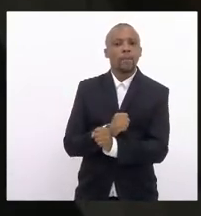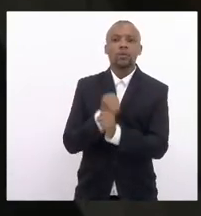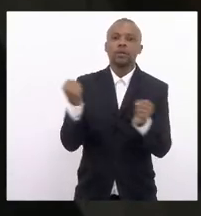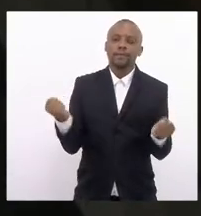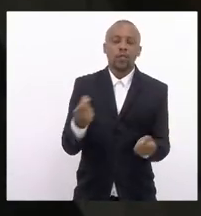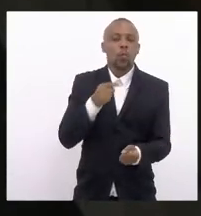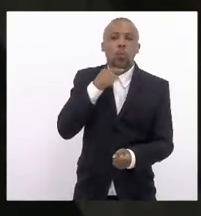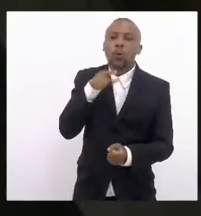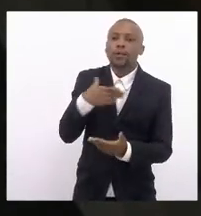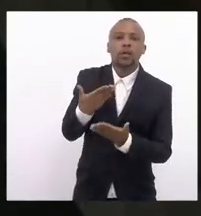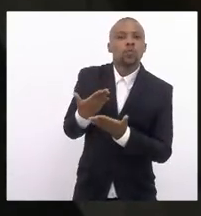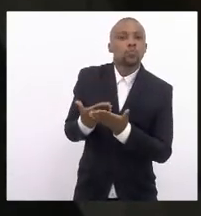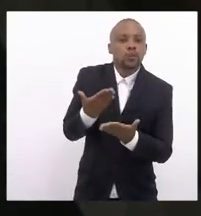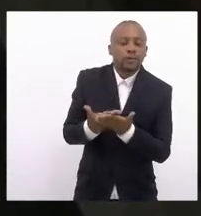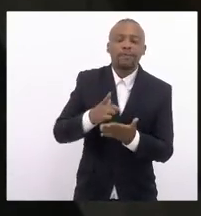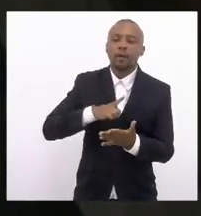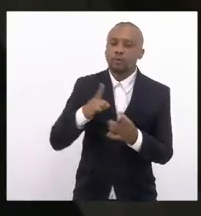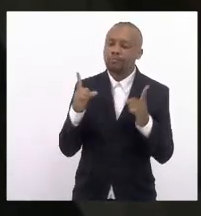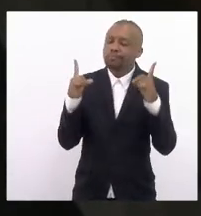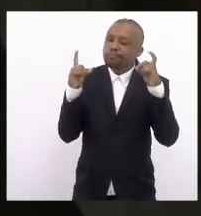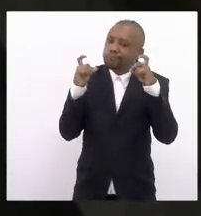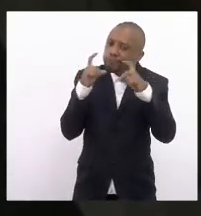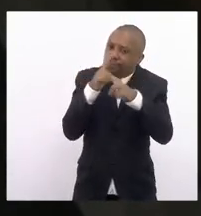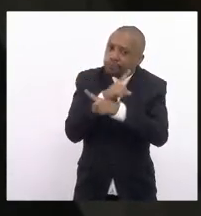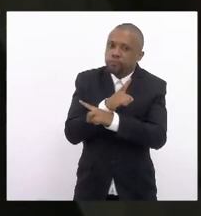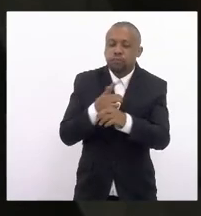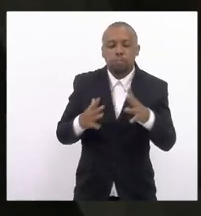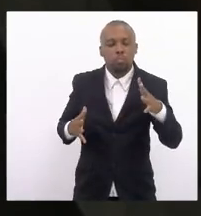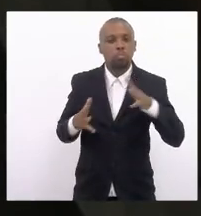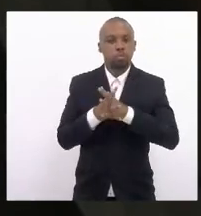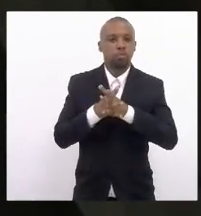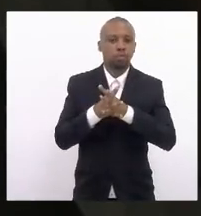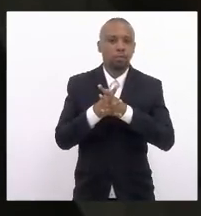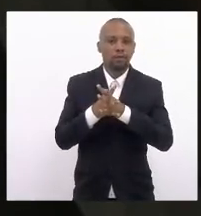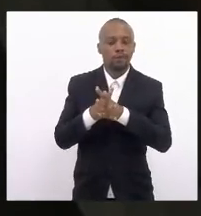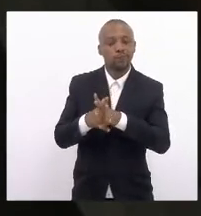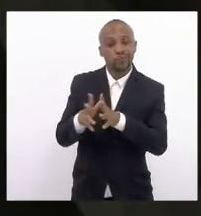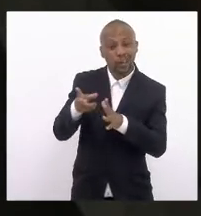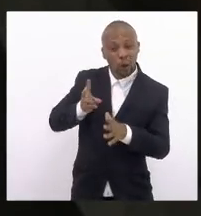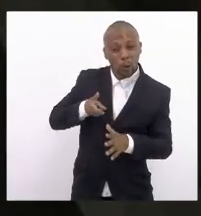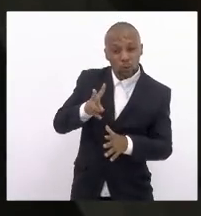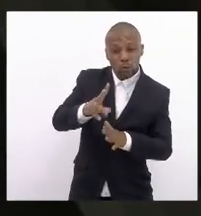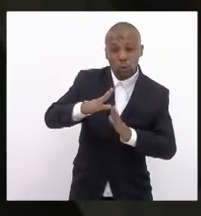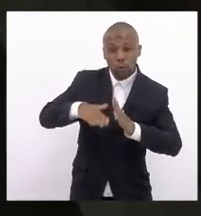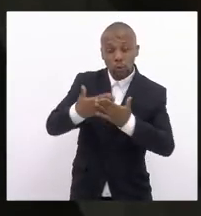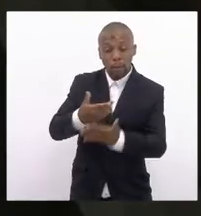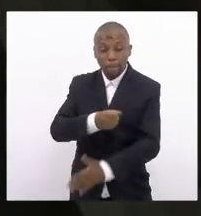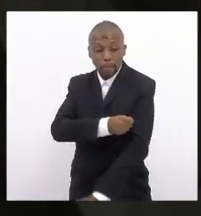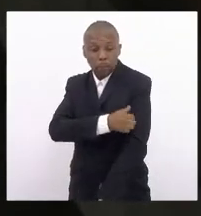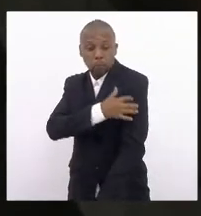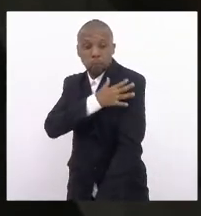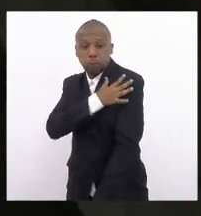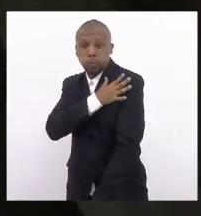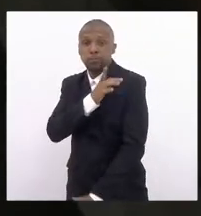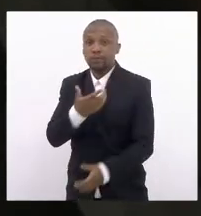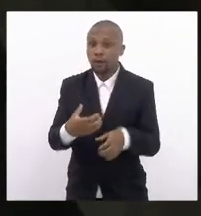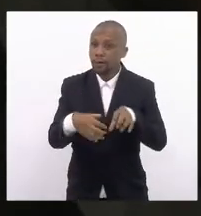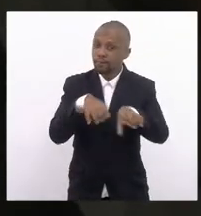impossibilitados ou tiveram muita dificuldade de dar sequência à sua escolarização pelos meios remotos, nós sabemos